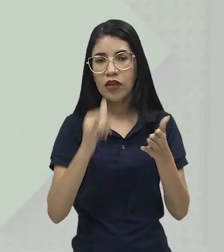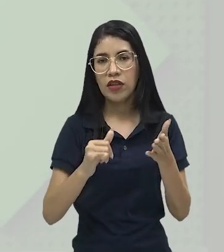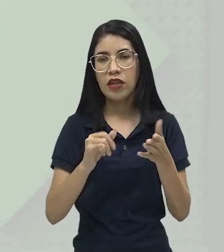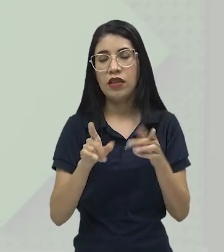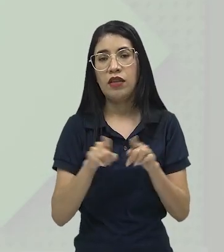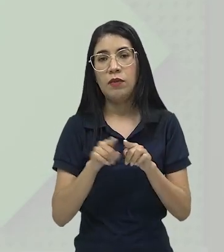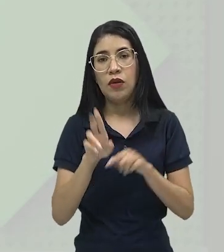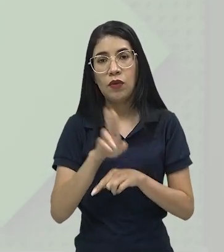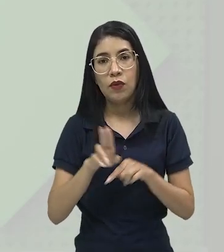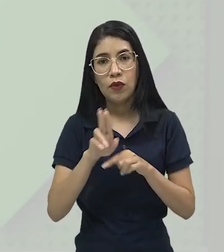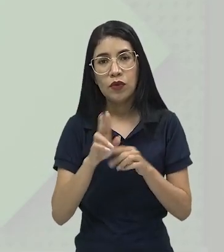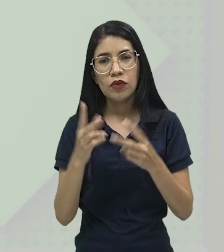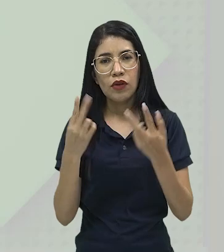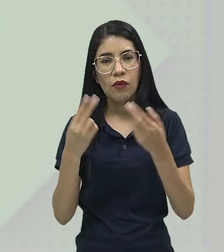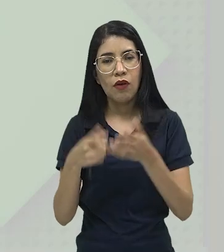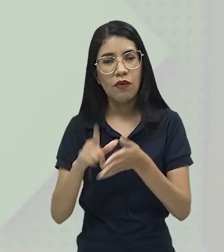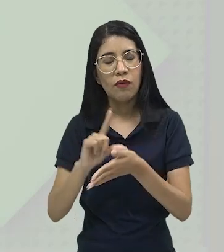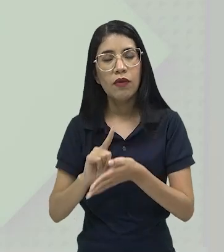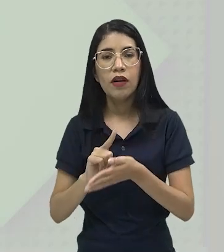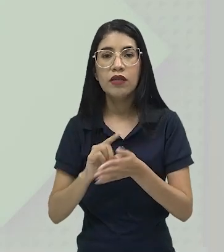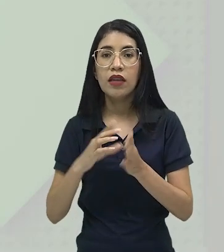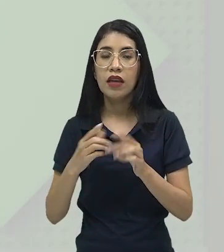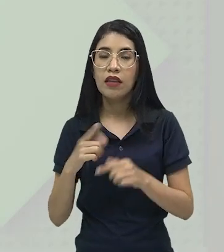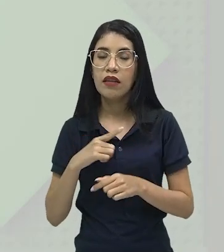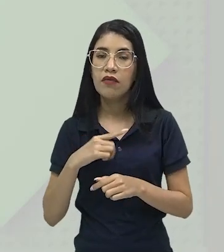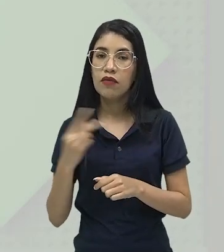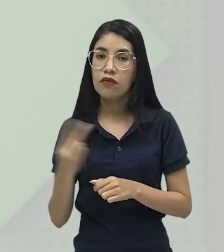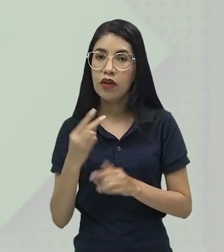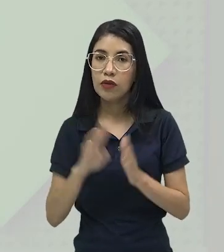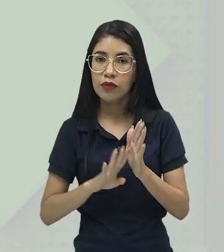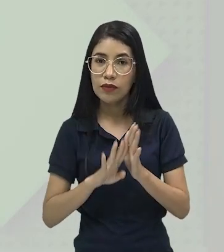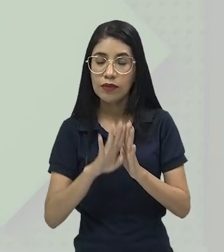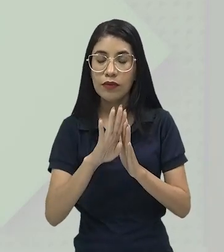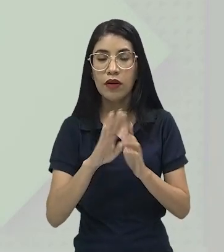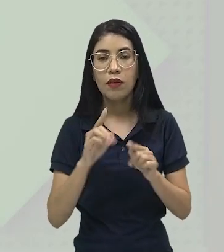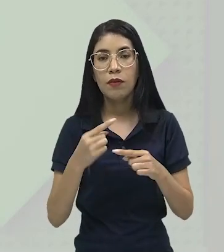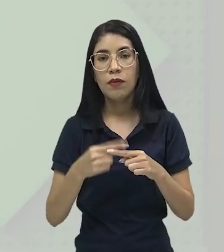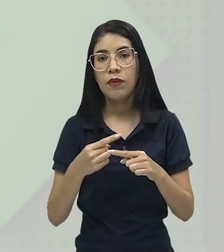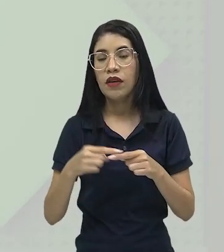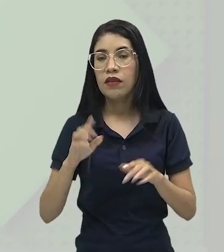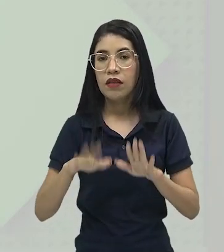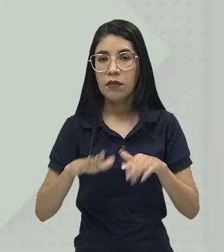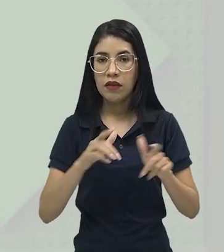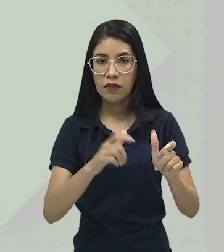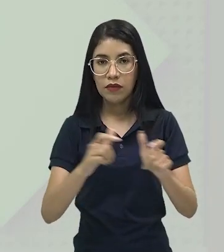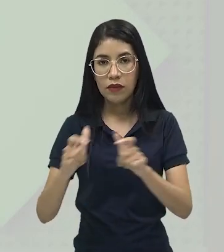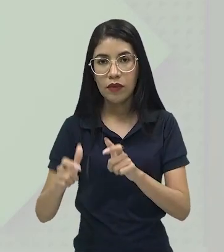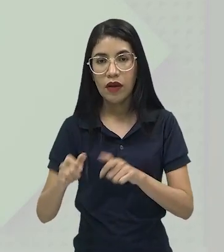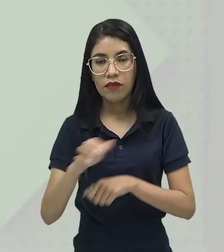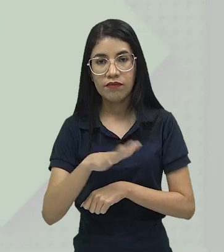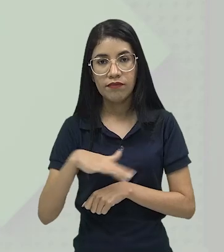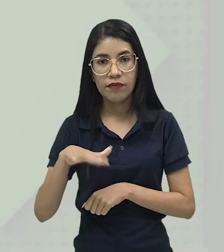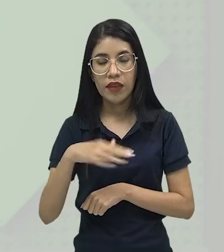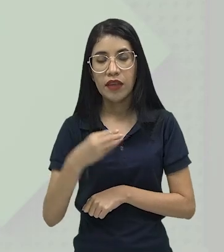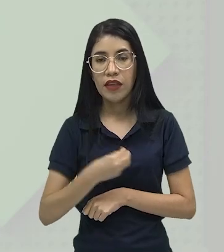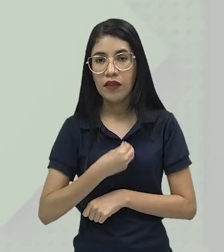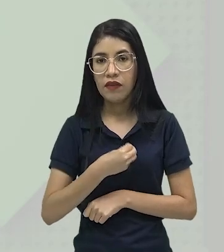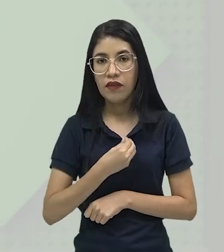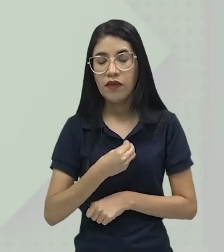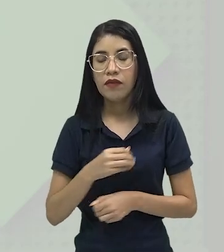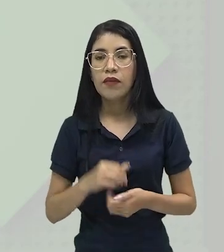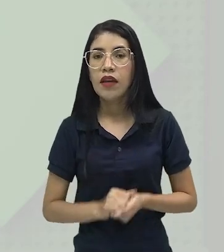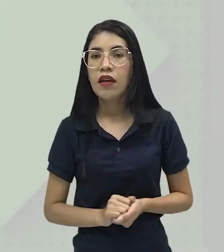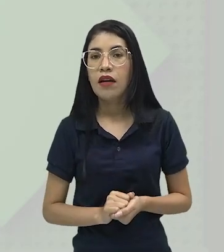de antes aumentou o valor, né? Por quê? Porque dependendo do local, né, da região geográfica que você se